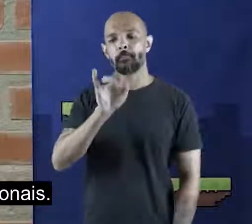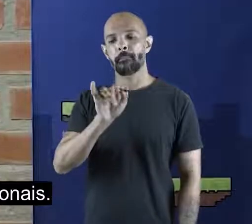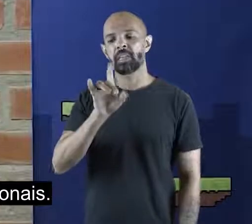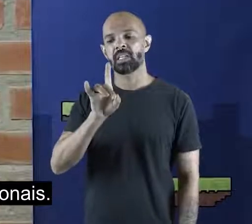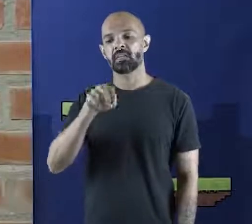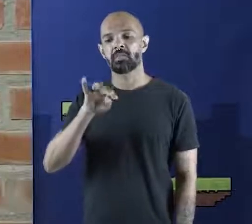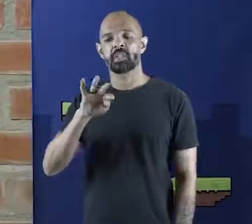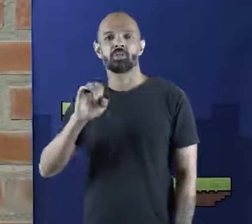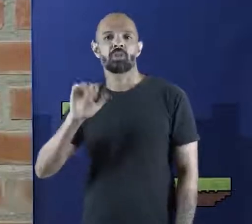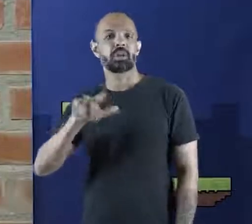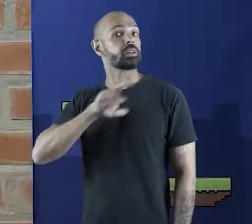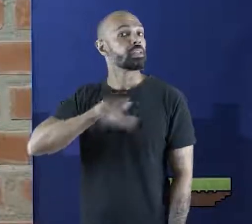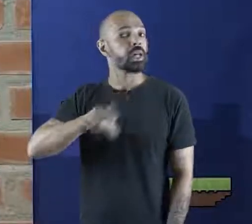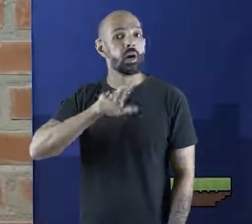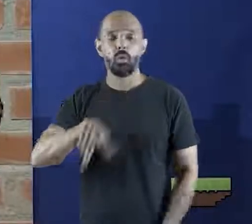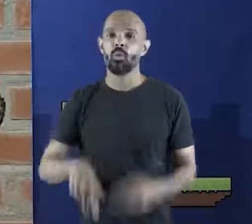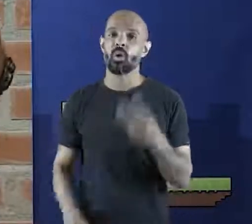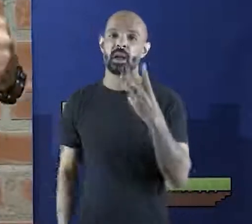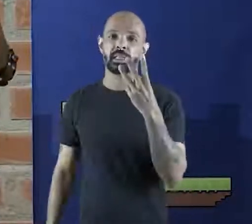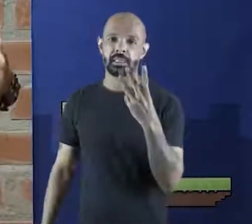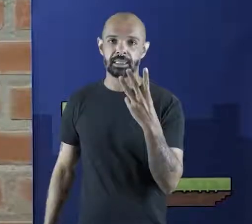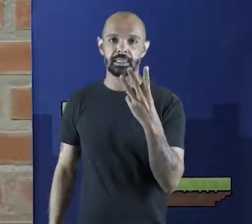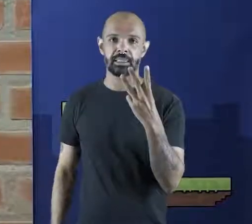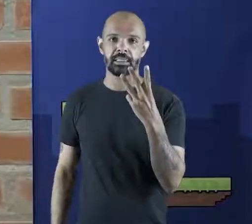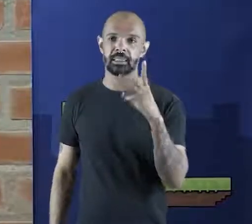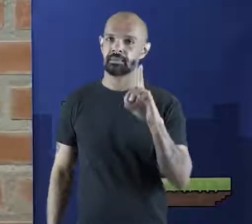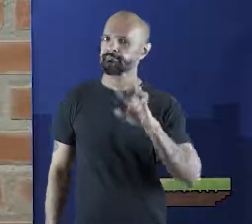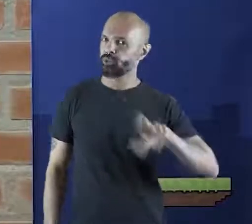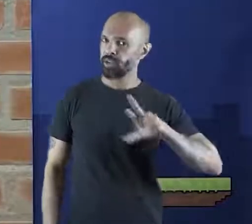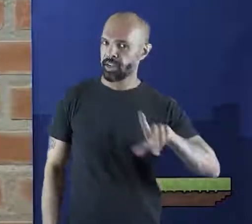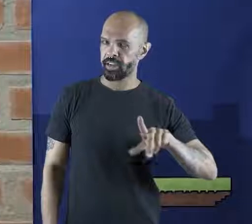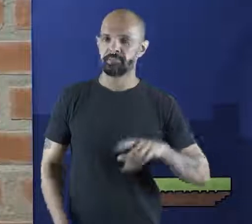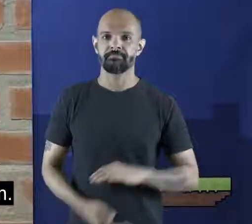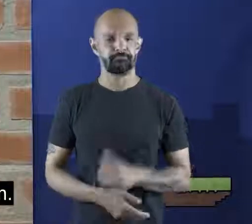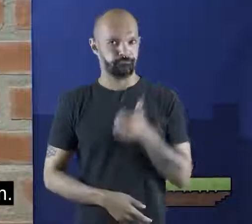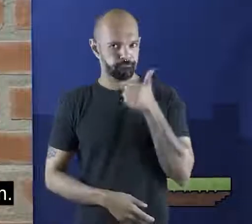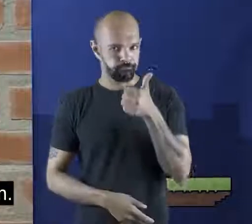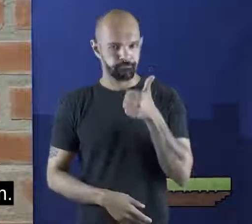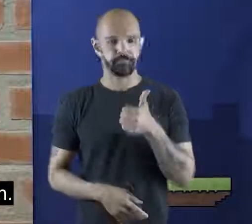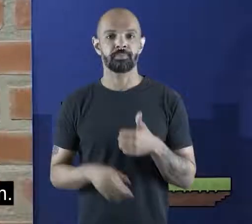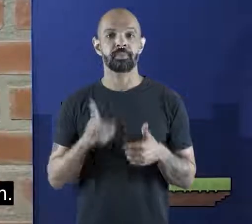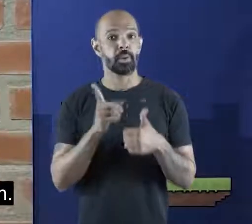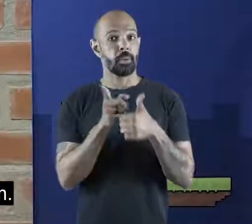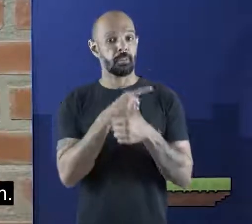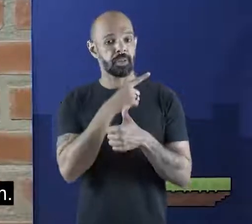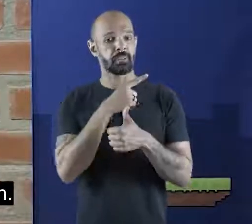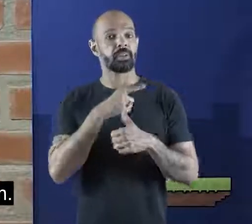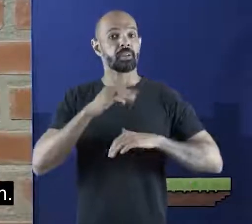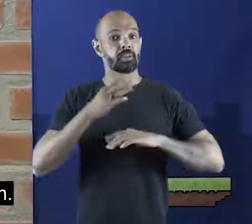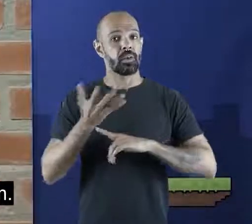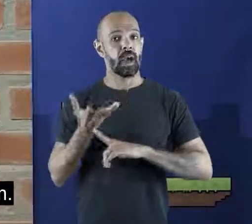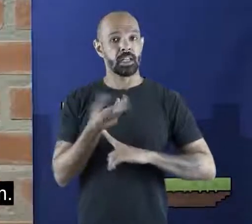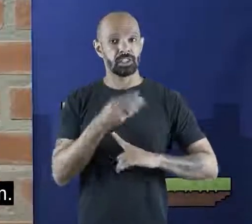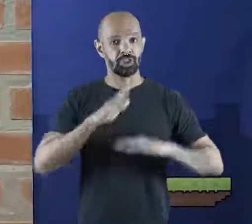bidimensionais, não são jogos tridimensionais, ok? Beleza? Então esse é o primeiro artista que a gente